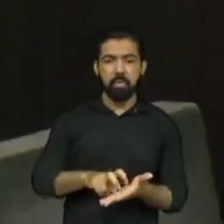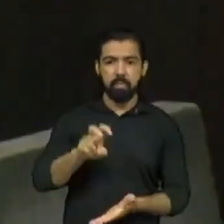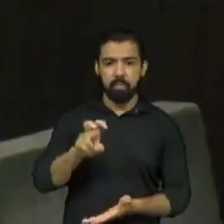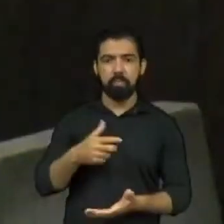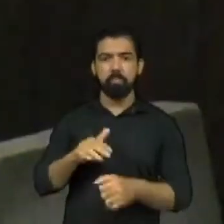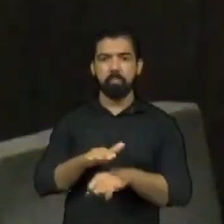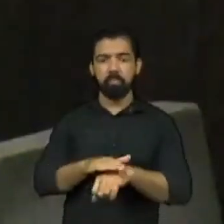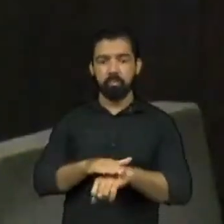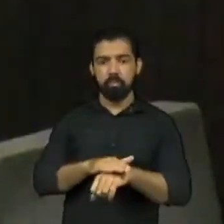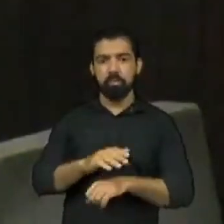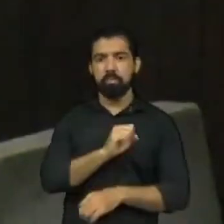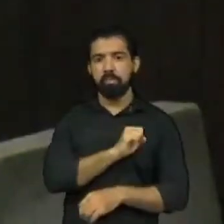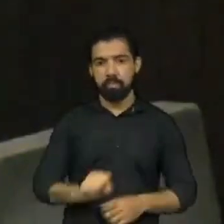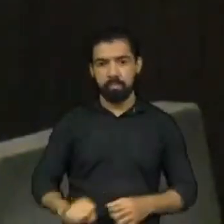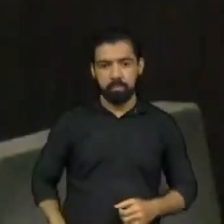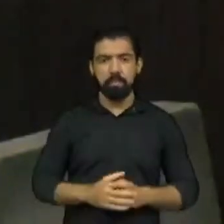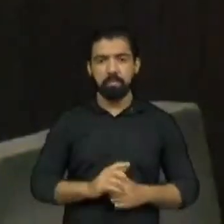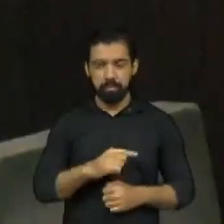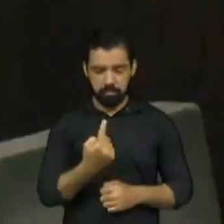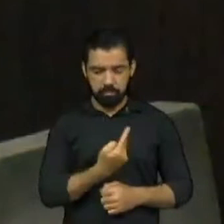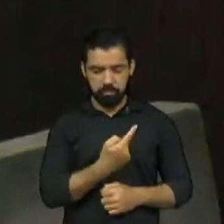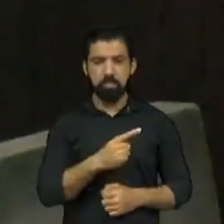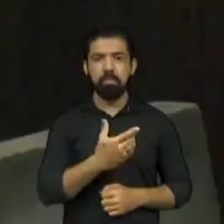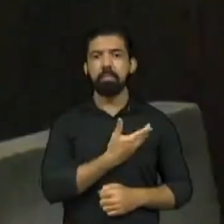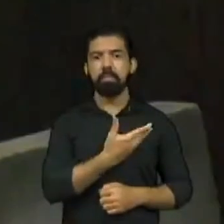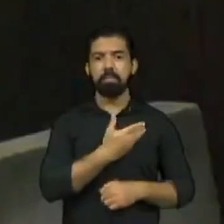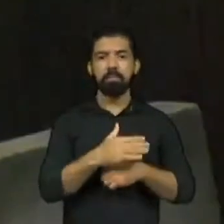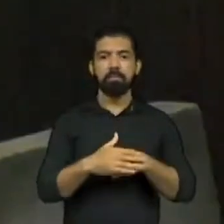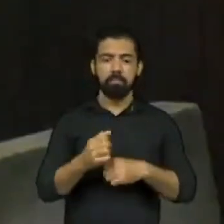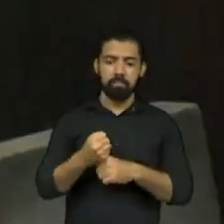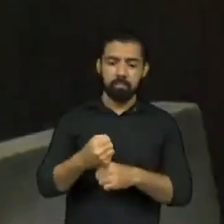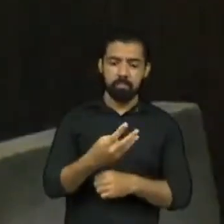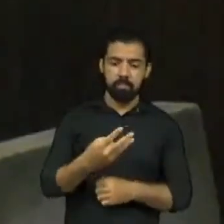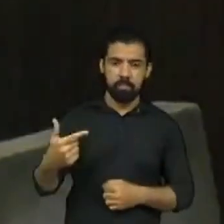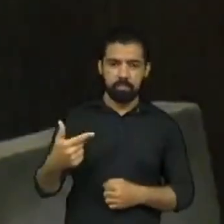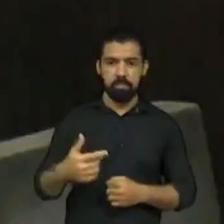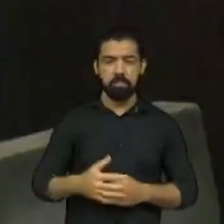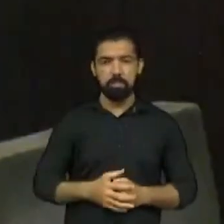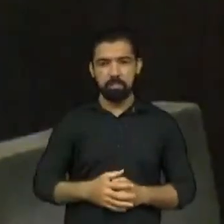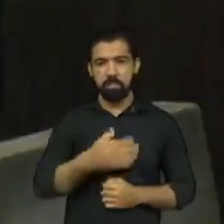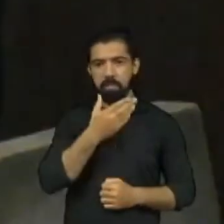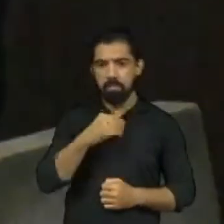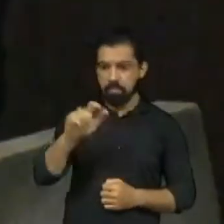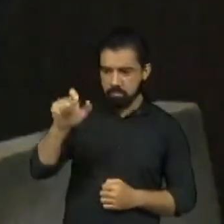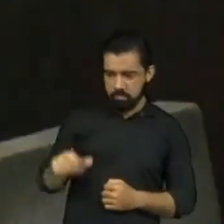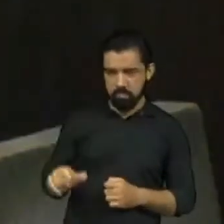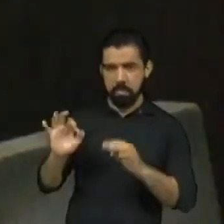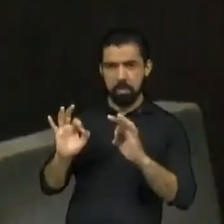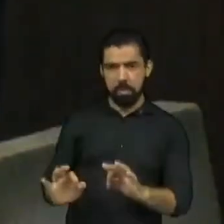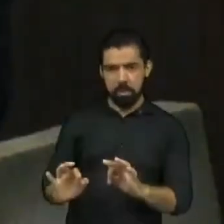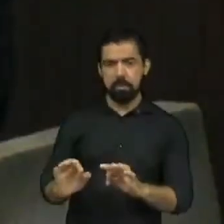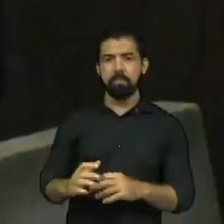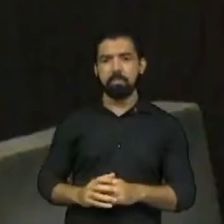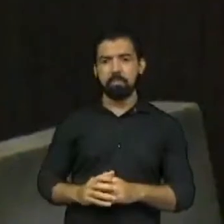falei com meu querido senador, nós temos uma amizade, um carinho de 32 anos, homem honrado, homem